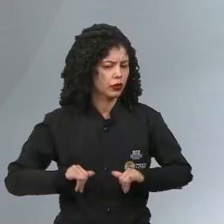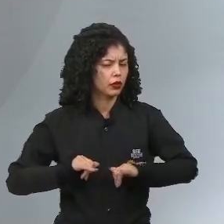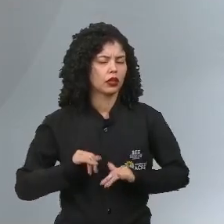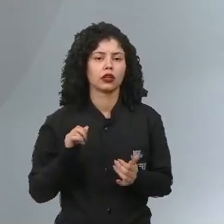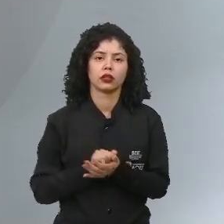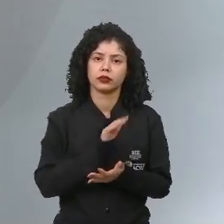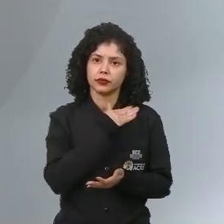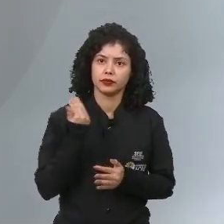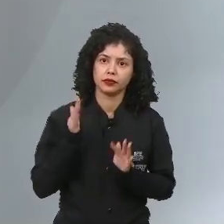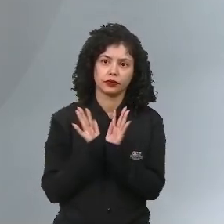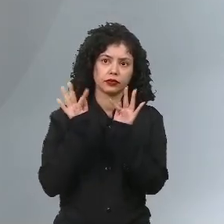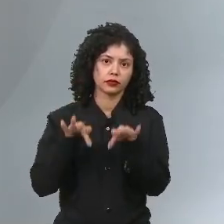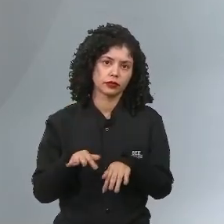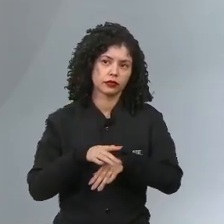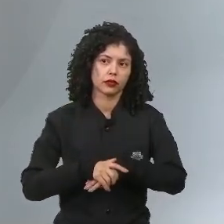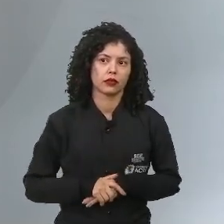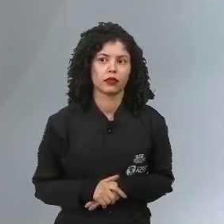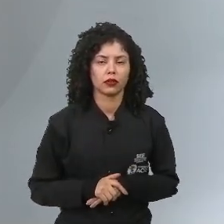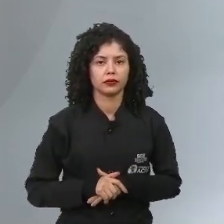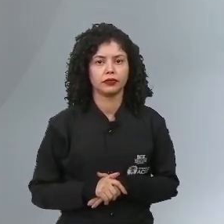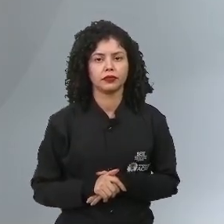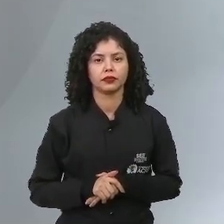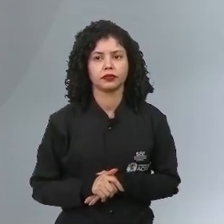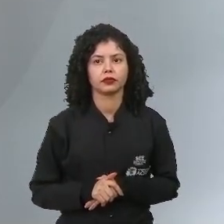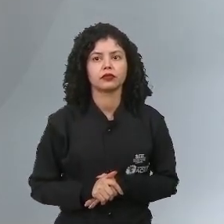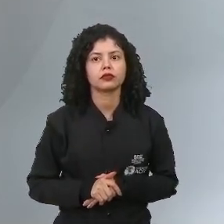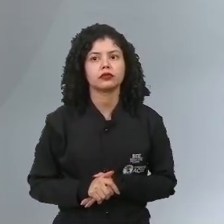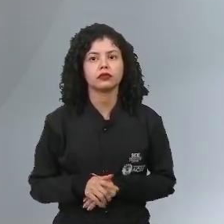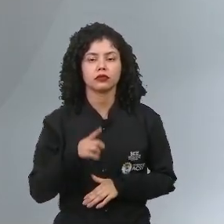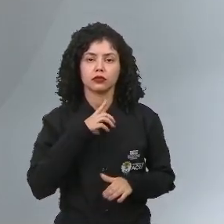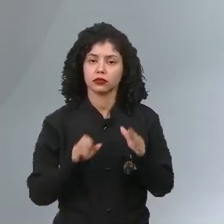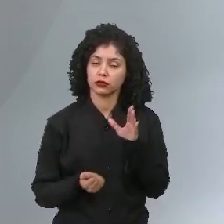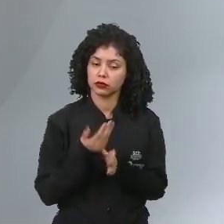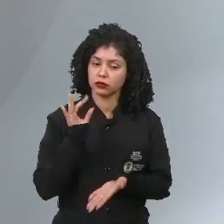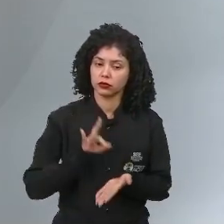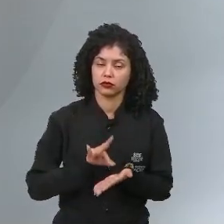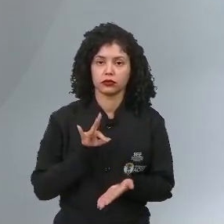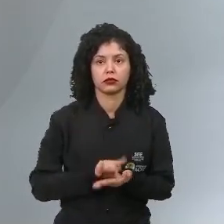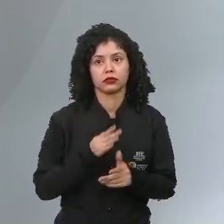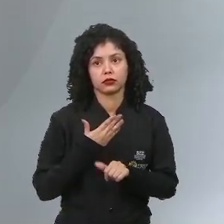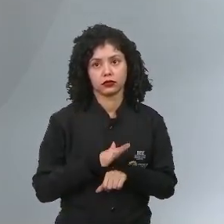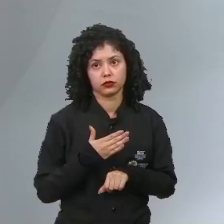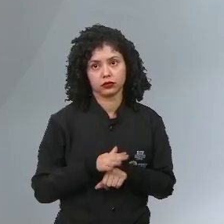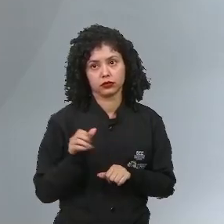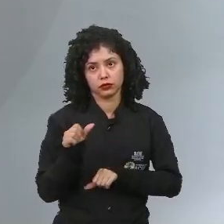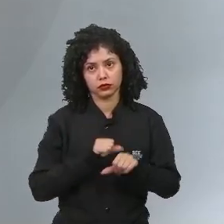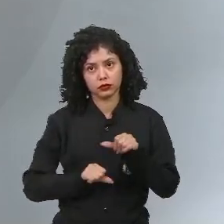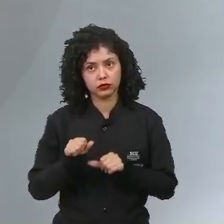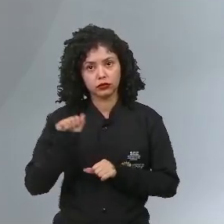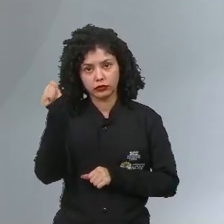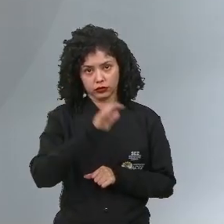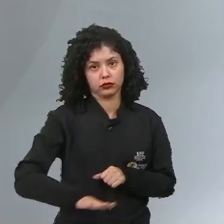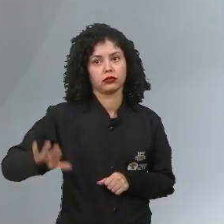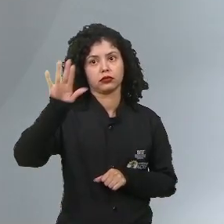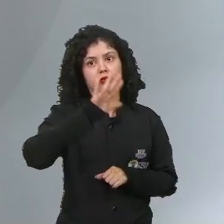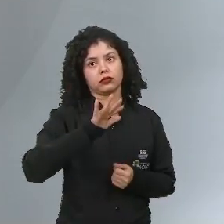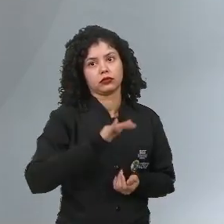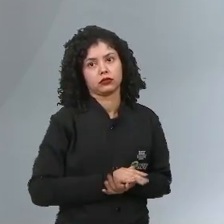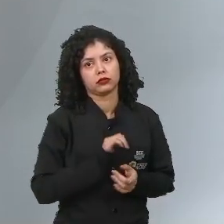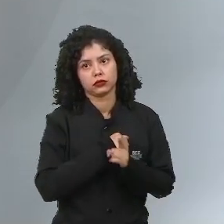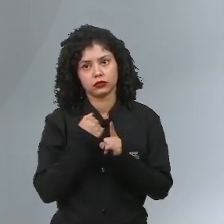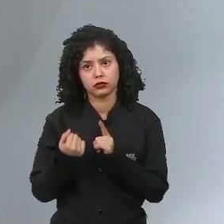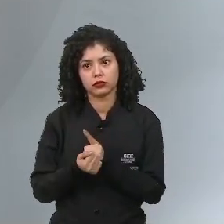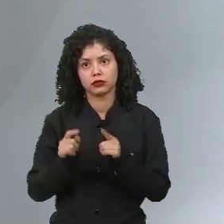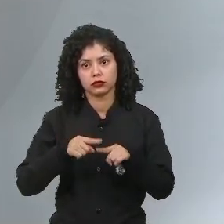teve esse fim aí, e não surtiu efeito de fato prático na mudança geral daquela